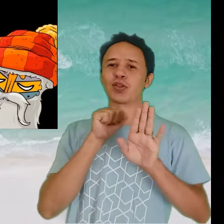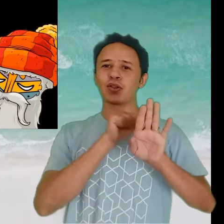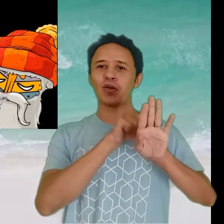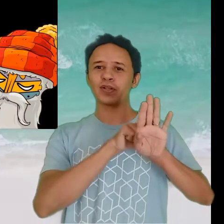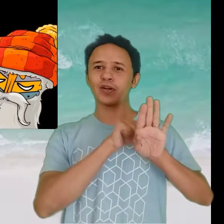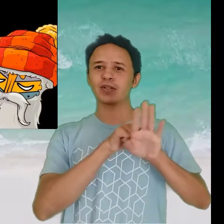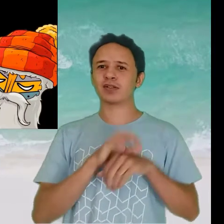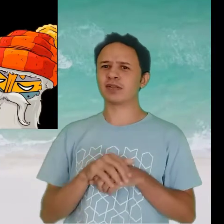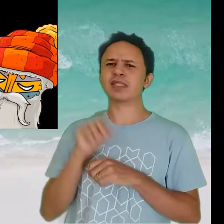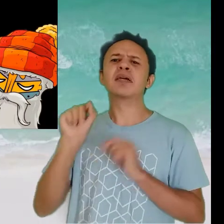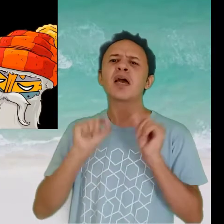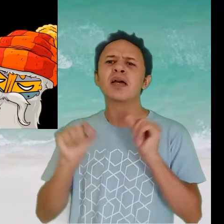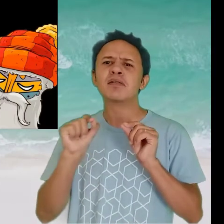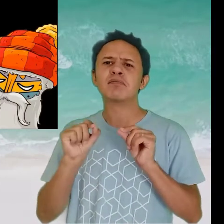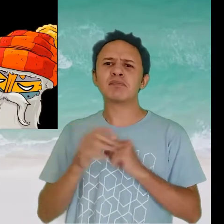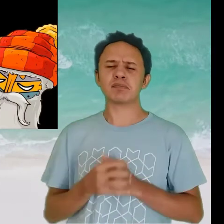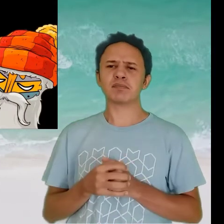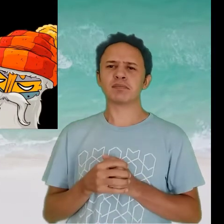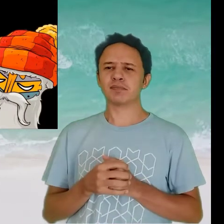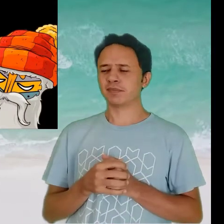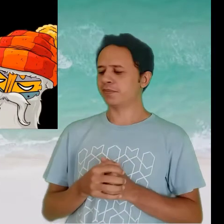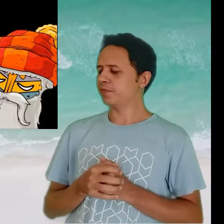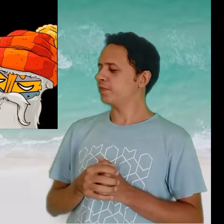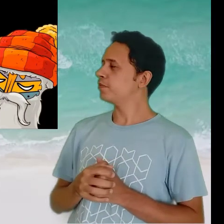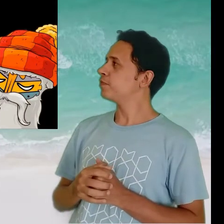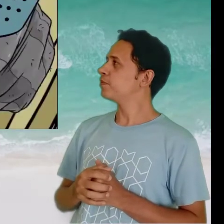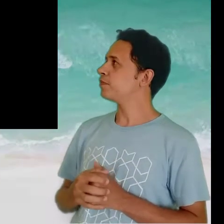Toque, toque. Quem é?